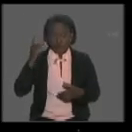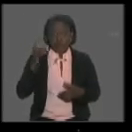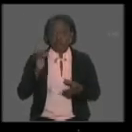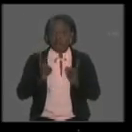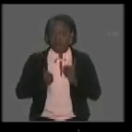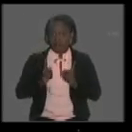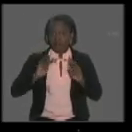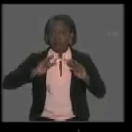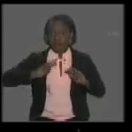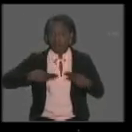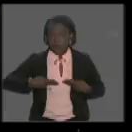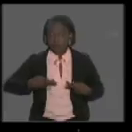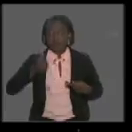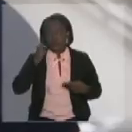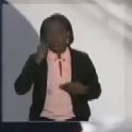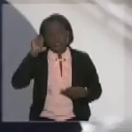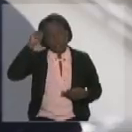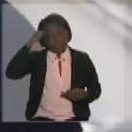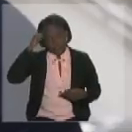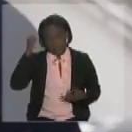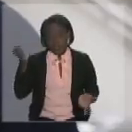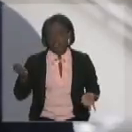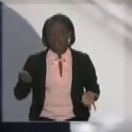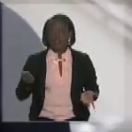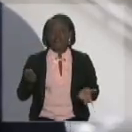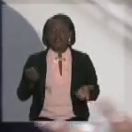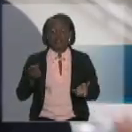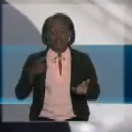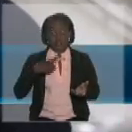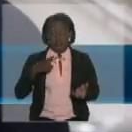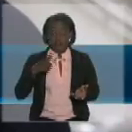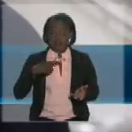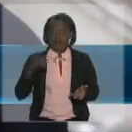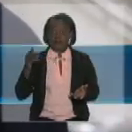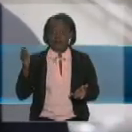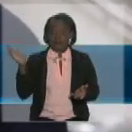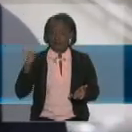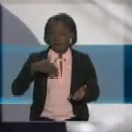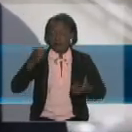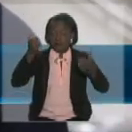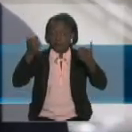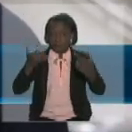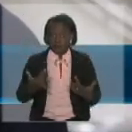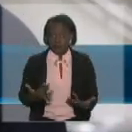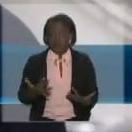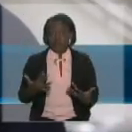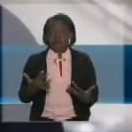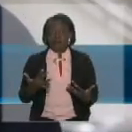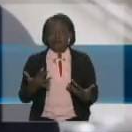sobre mulheres negras trans. E eu acho que isso traz à tona